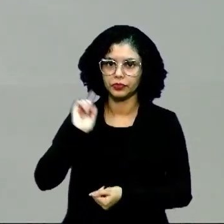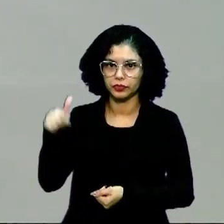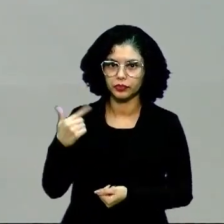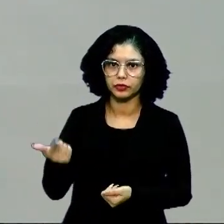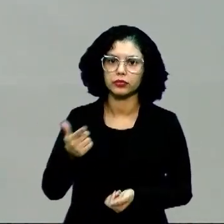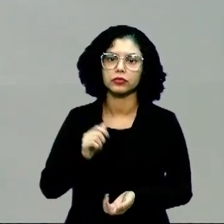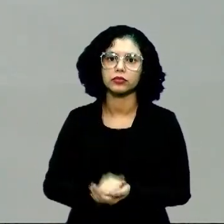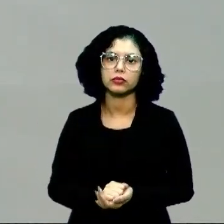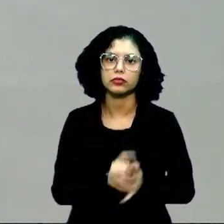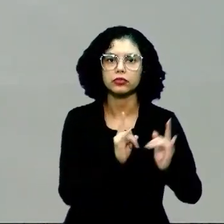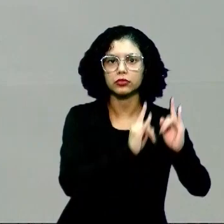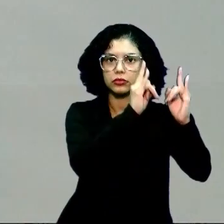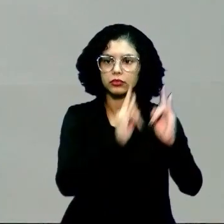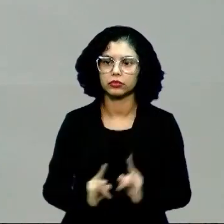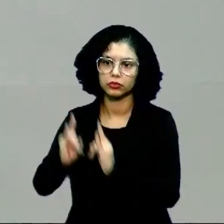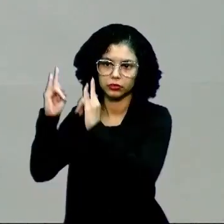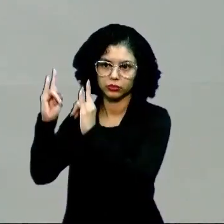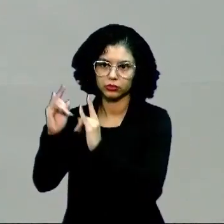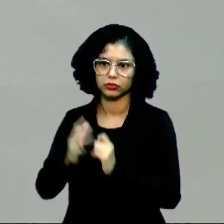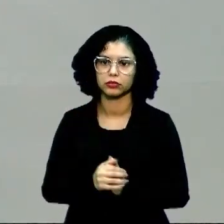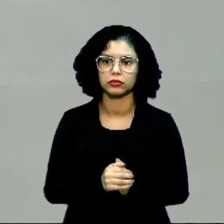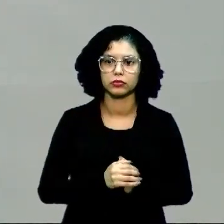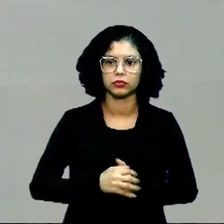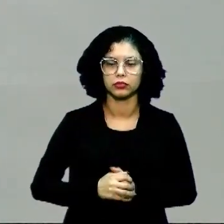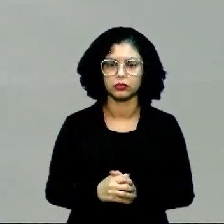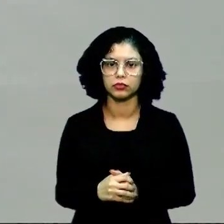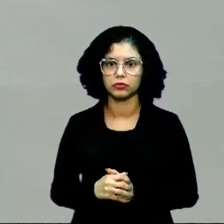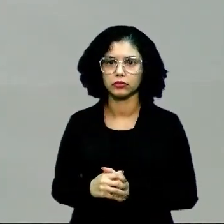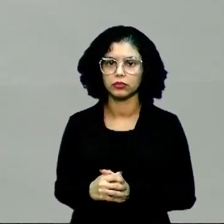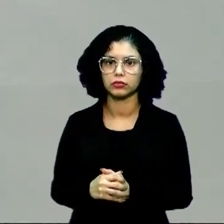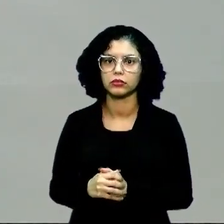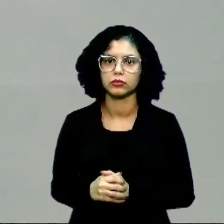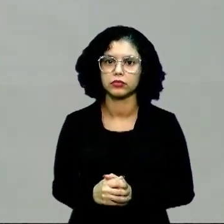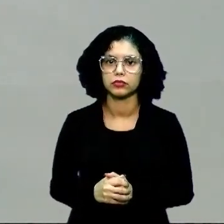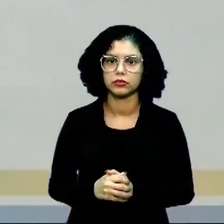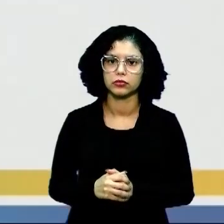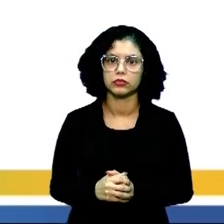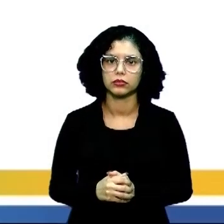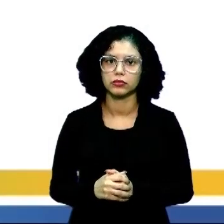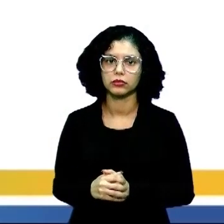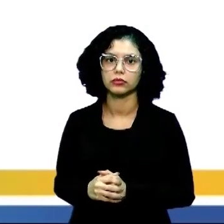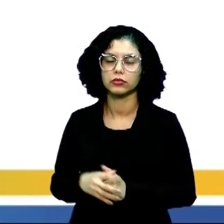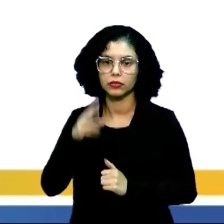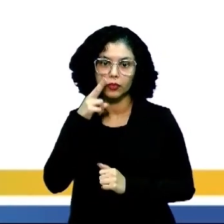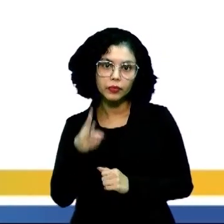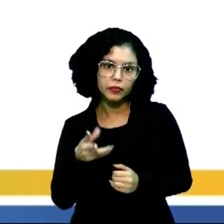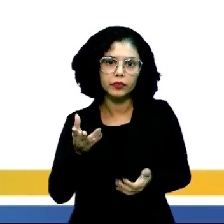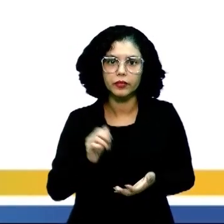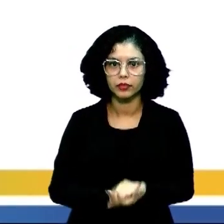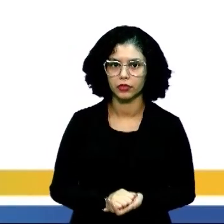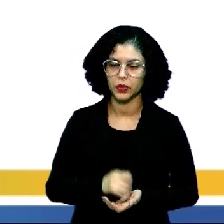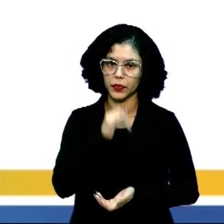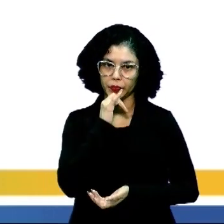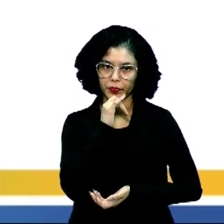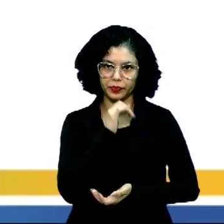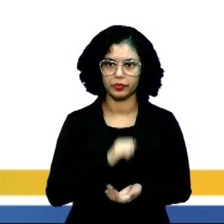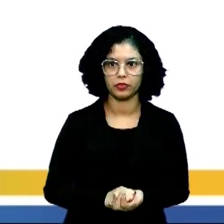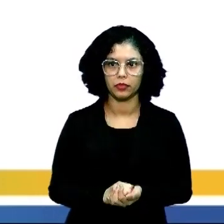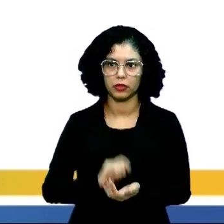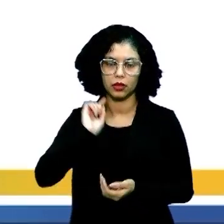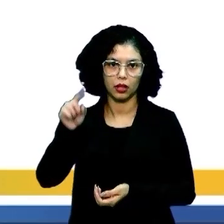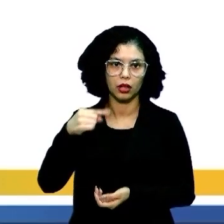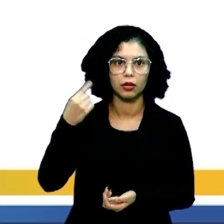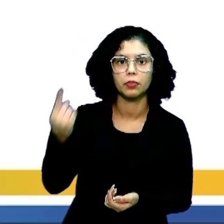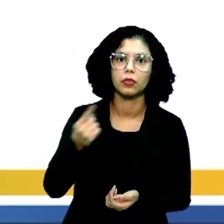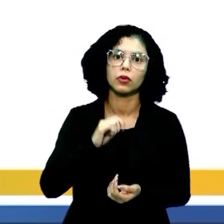o ataque, após esses ataques terroristas. Vamos seguir então? Por exemplo, após